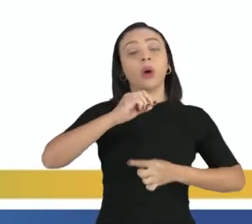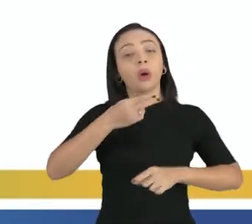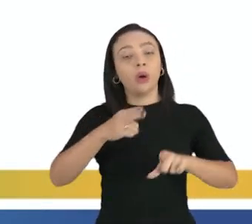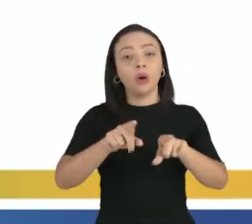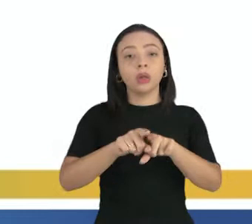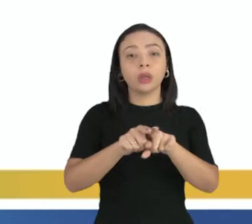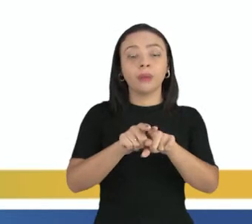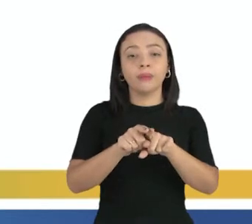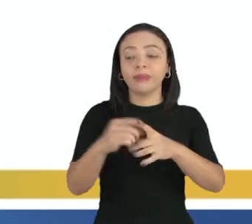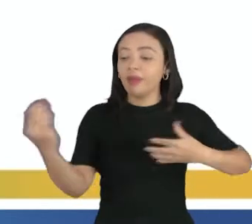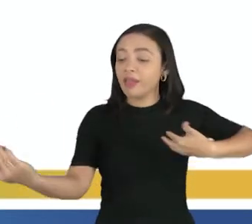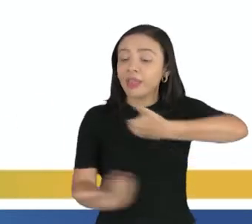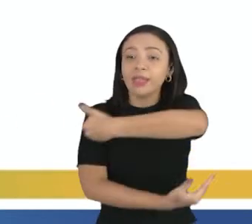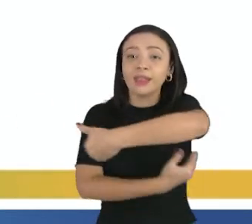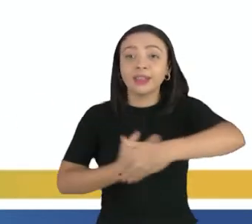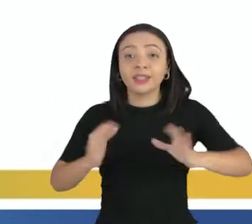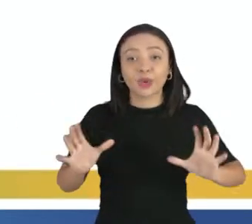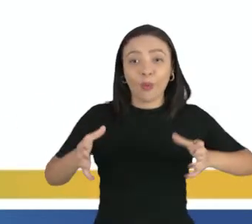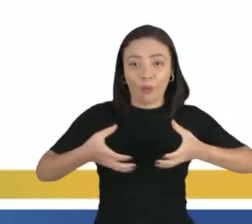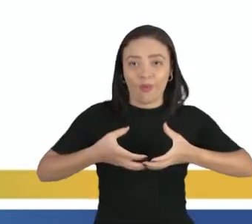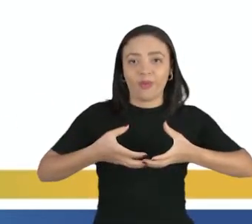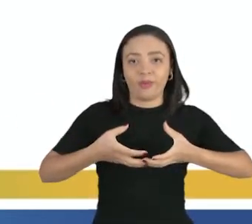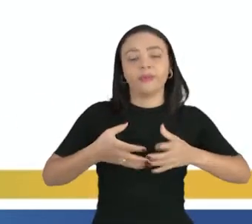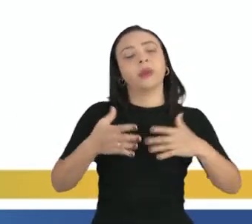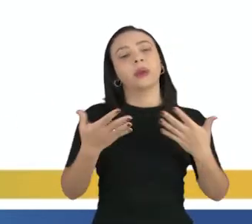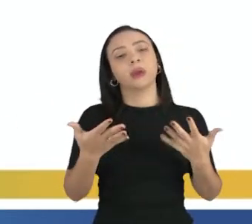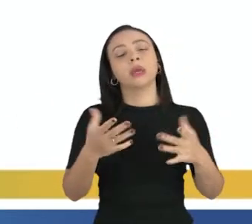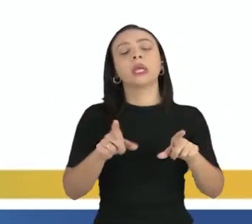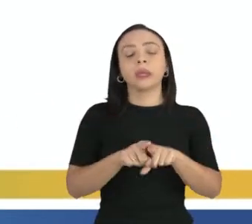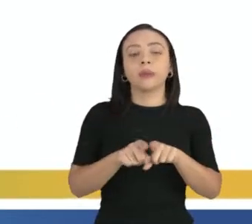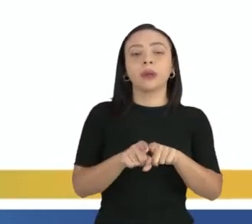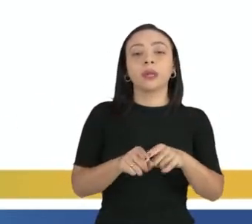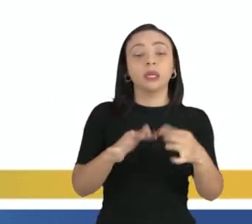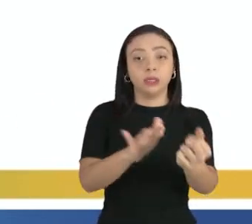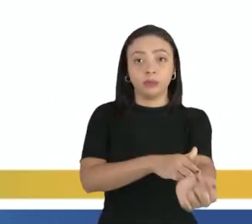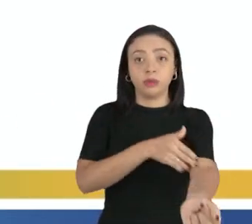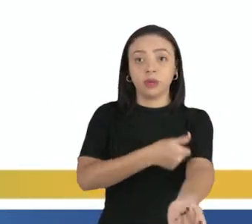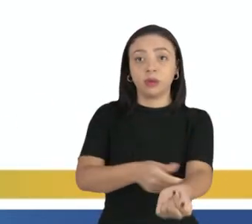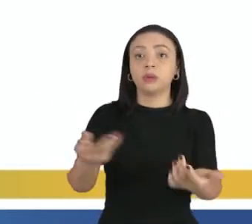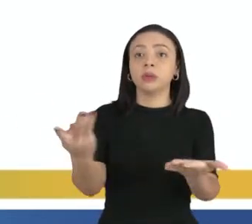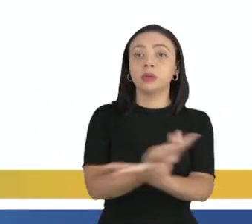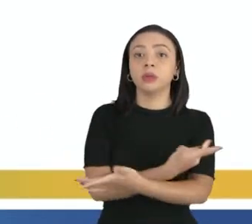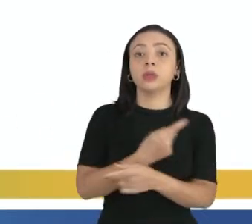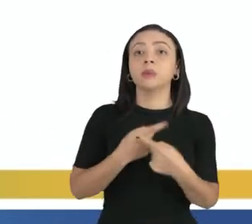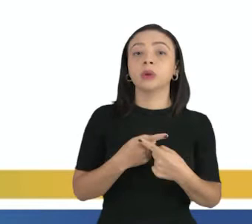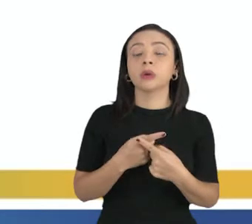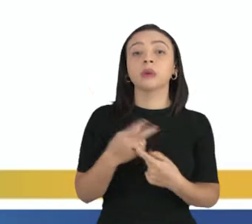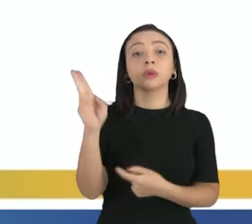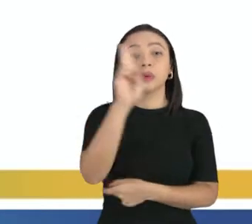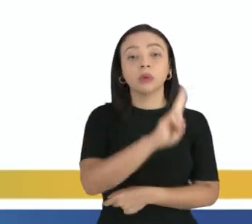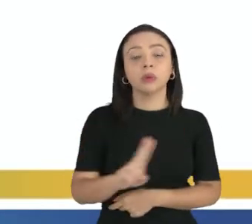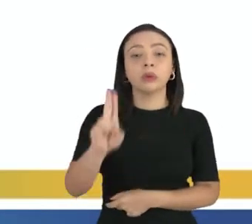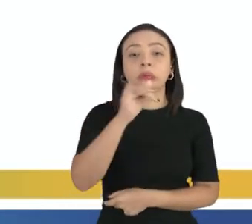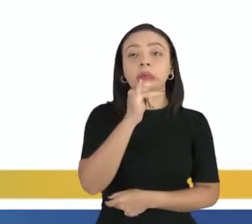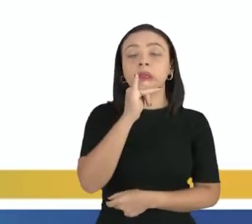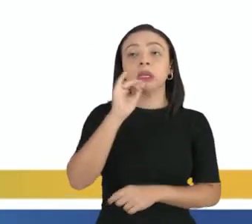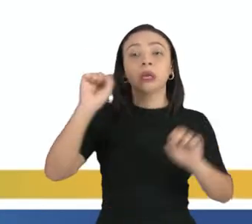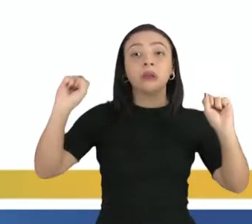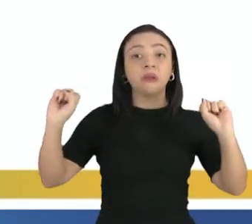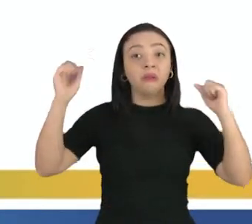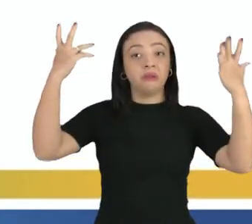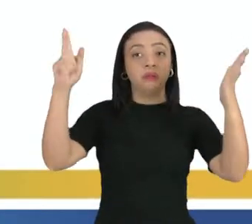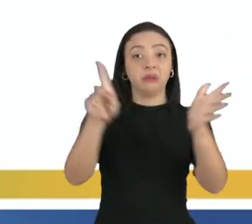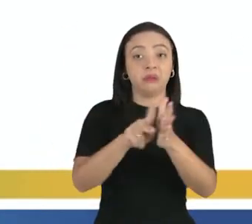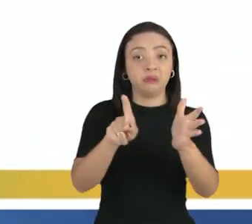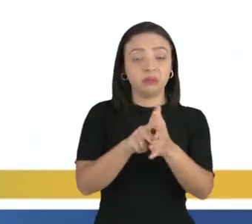de coletividade. Geralmente, essas pinturas são feitas para serem usadas em momentos especiais,